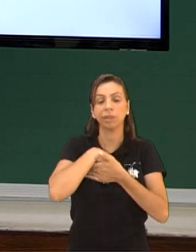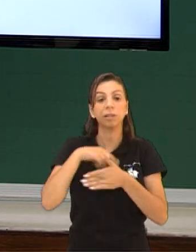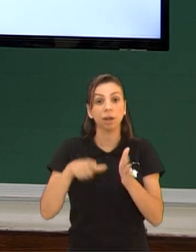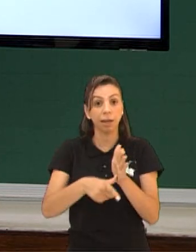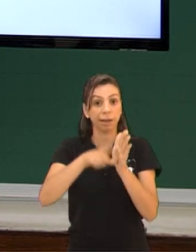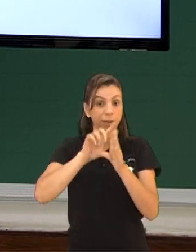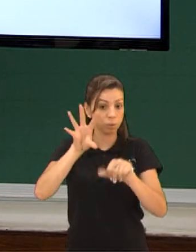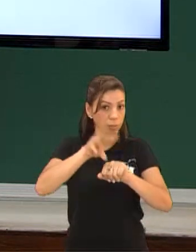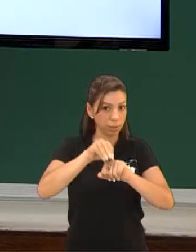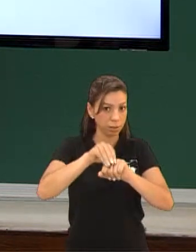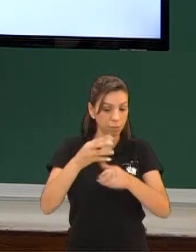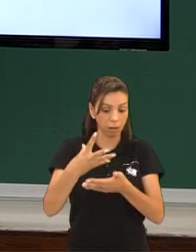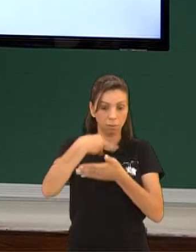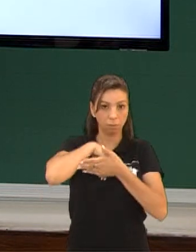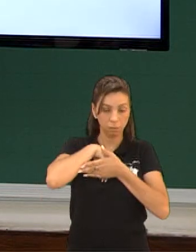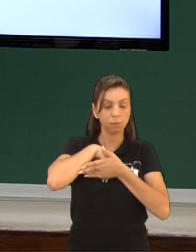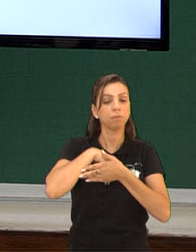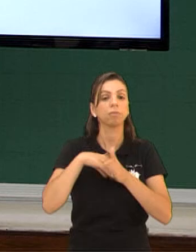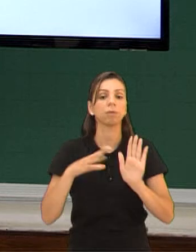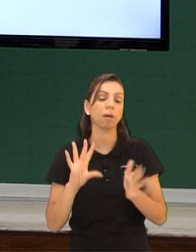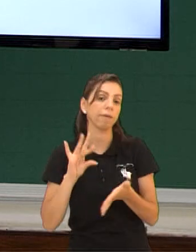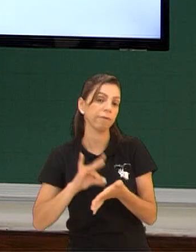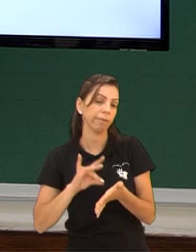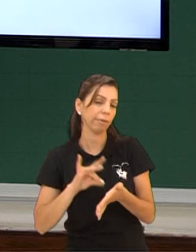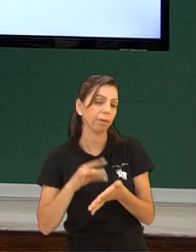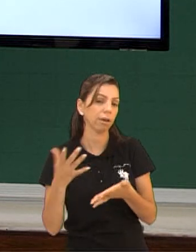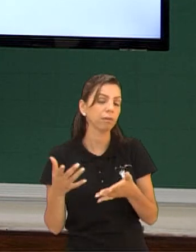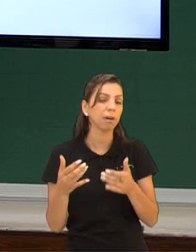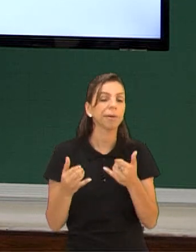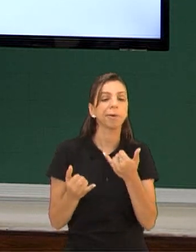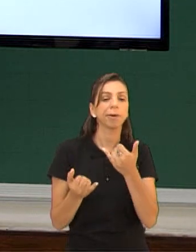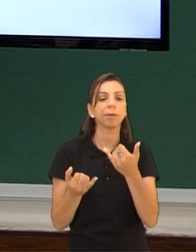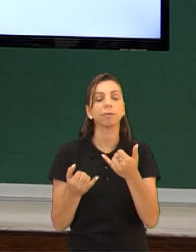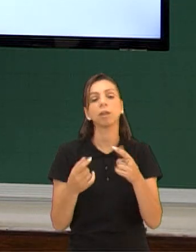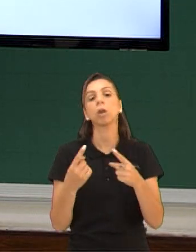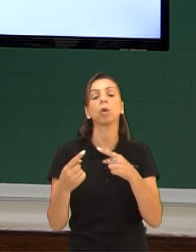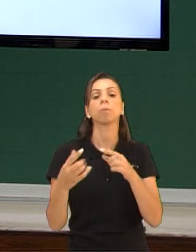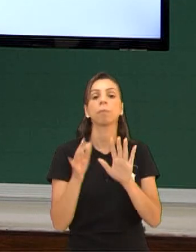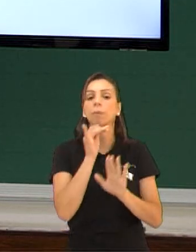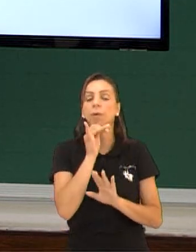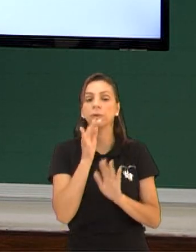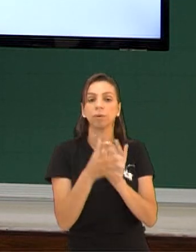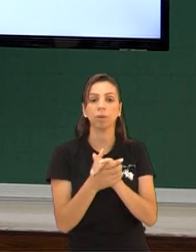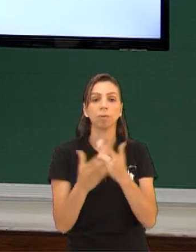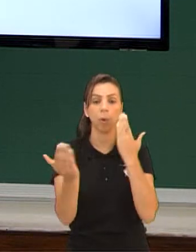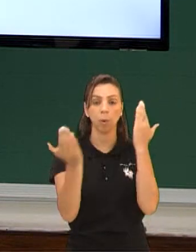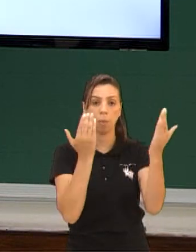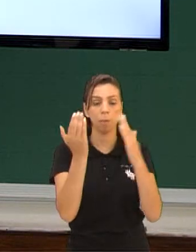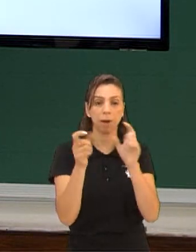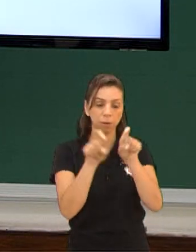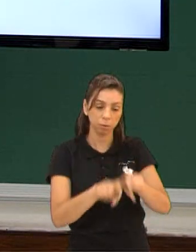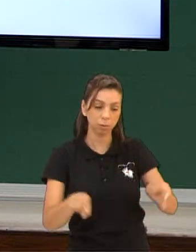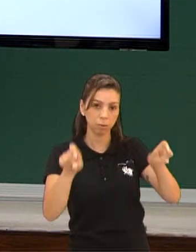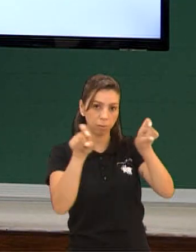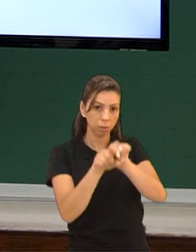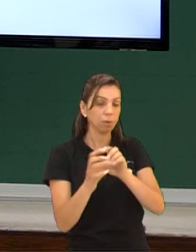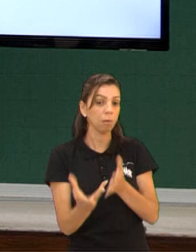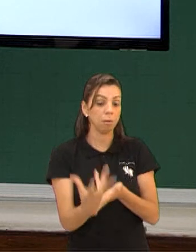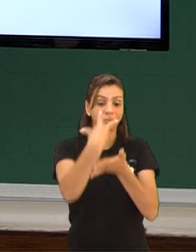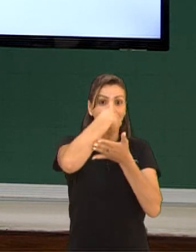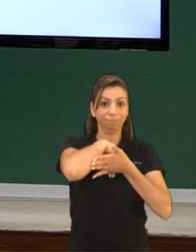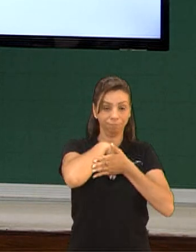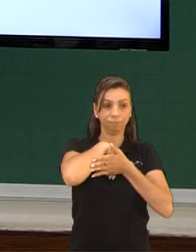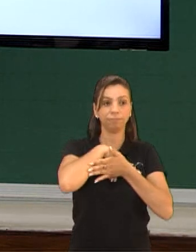nele. E, na verdade, uns softwares lá, como o Windows, por exemplo, para rodar os outros programas. Então, já veio ali